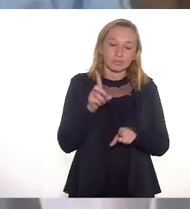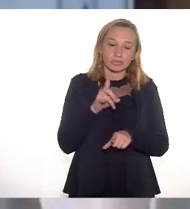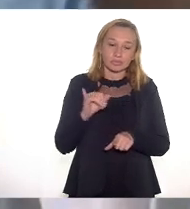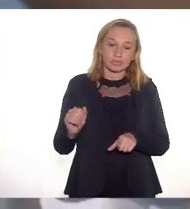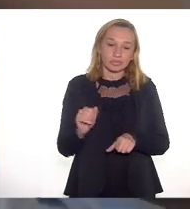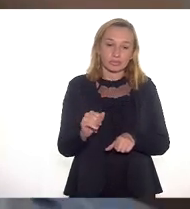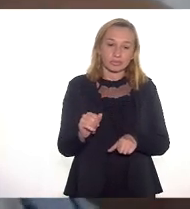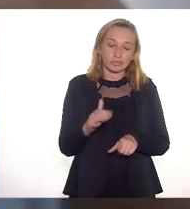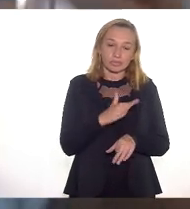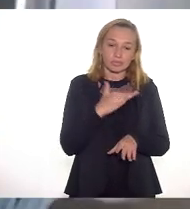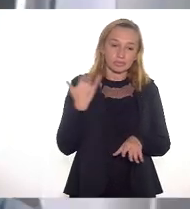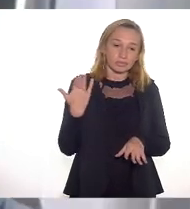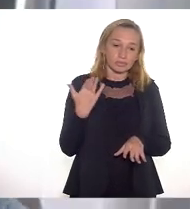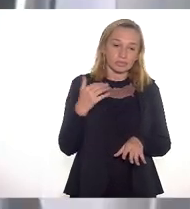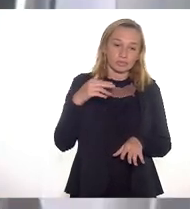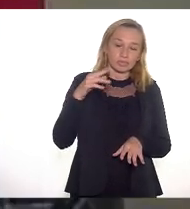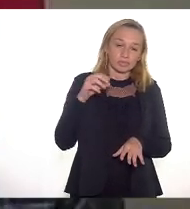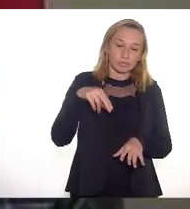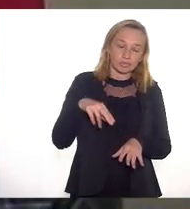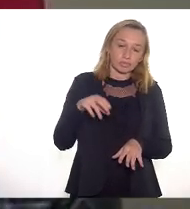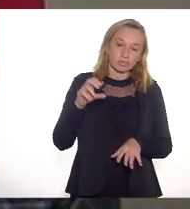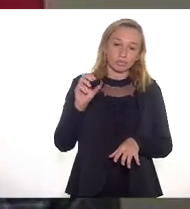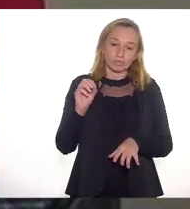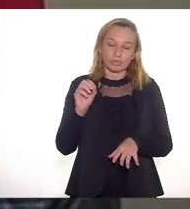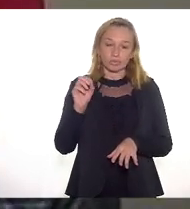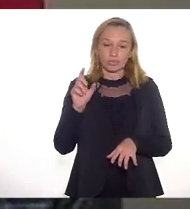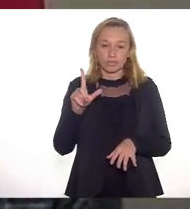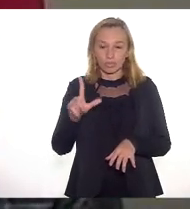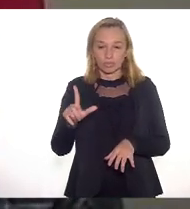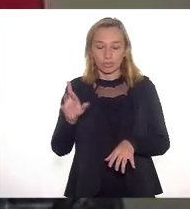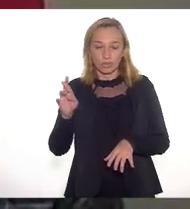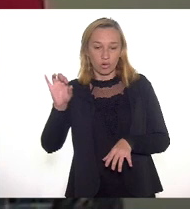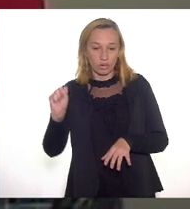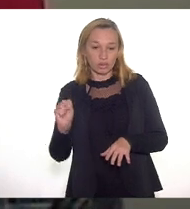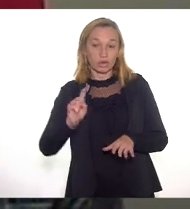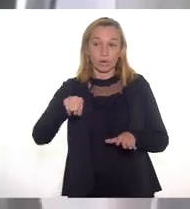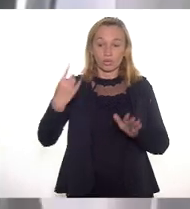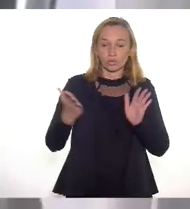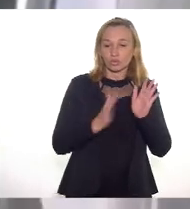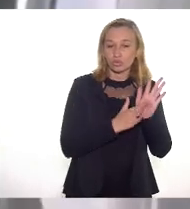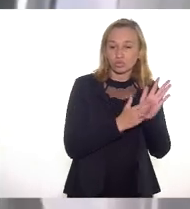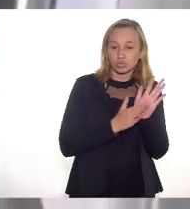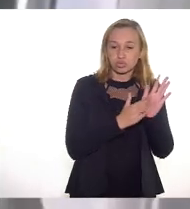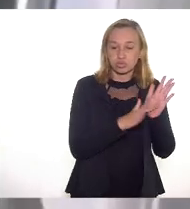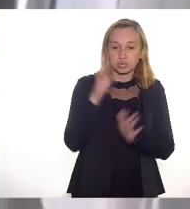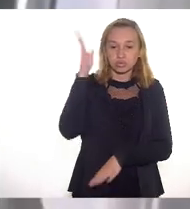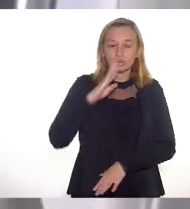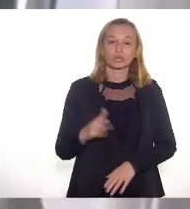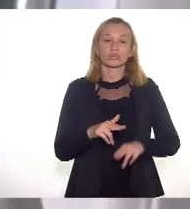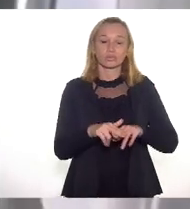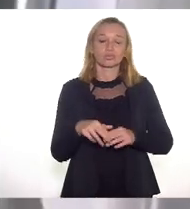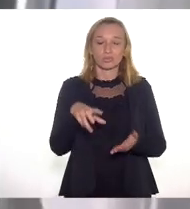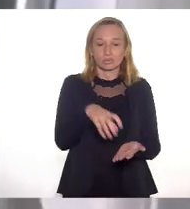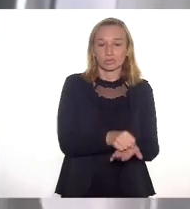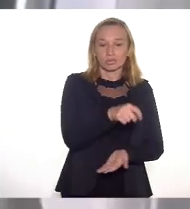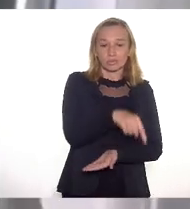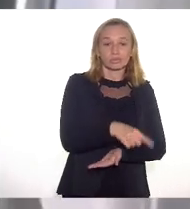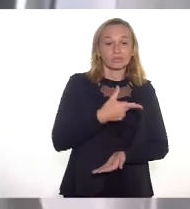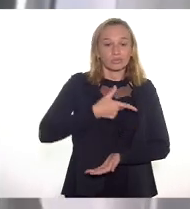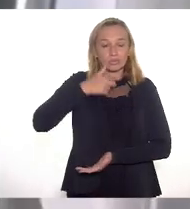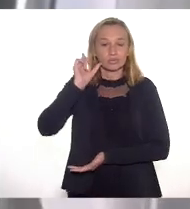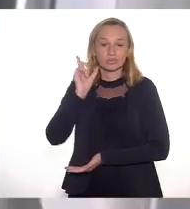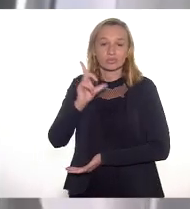1937, de Noel Rosa, outra grande eminência da cultura e do samba no Brasil, Por isso, eu quero também registrar aqui que ontem